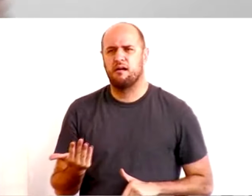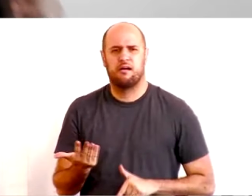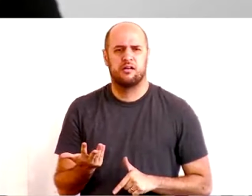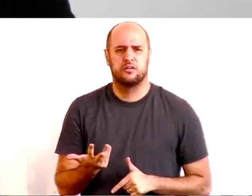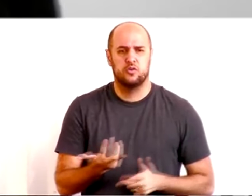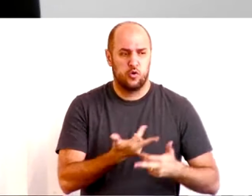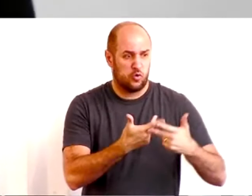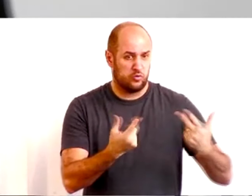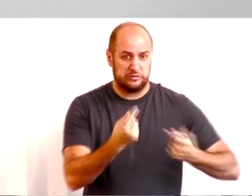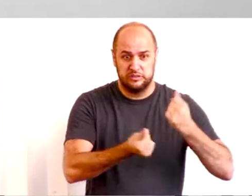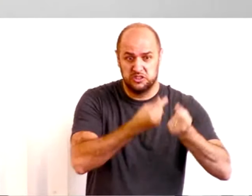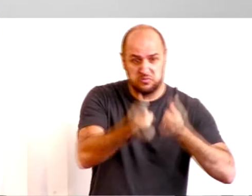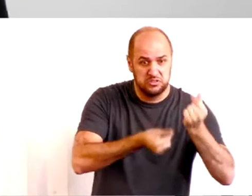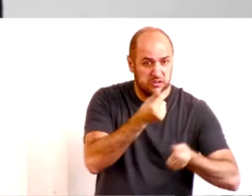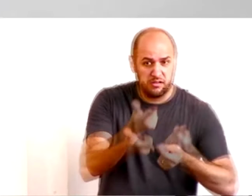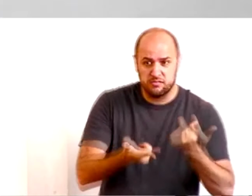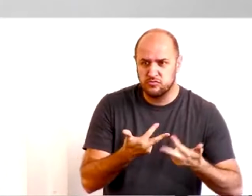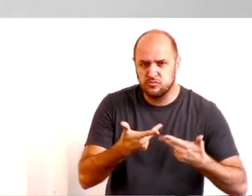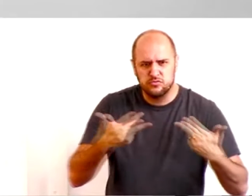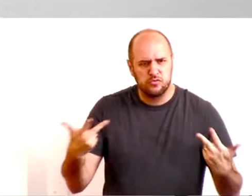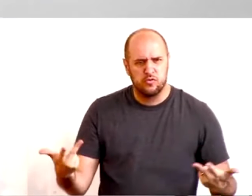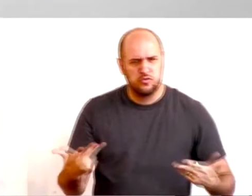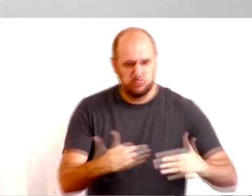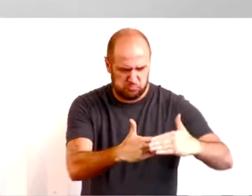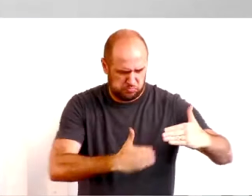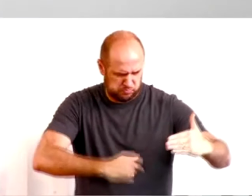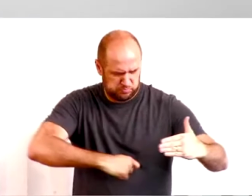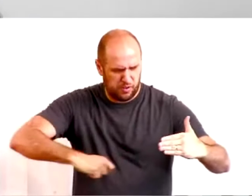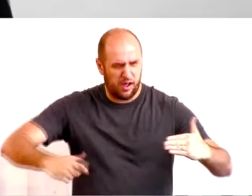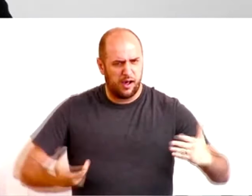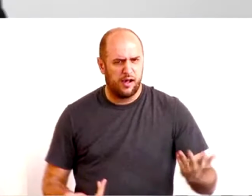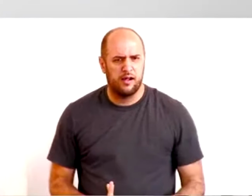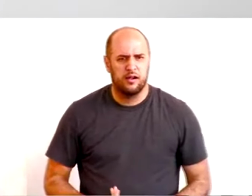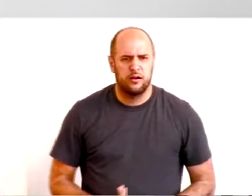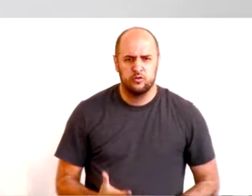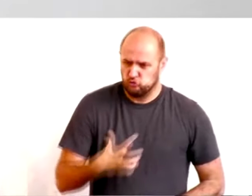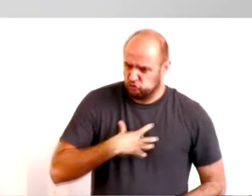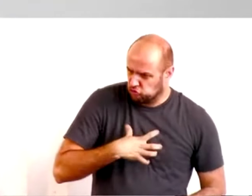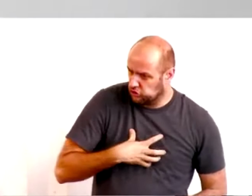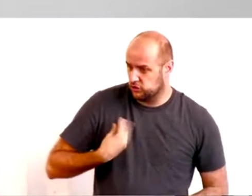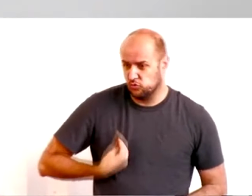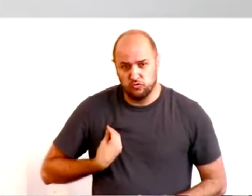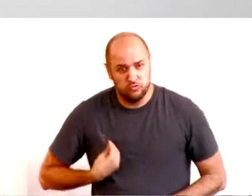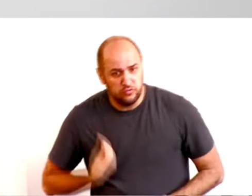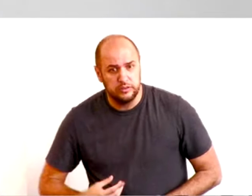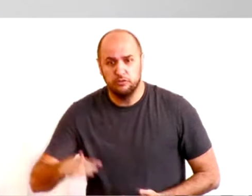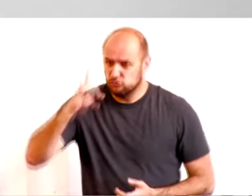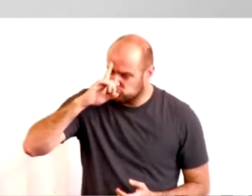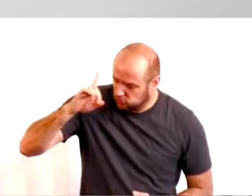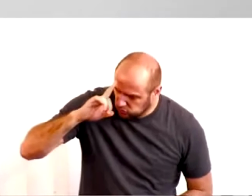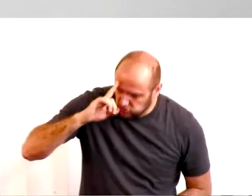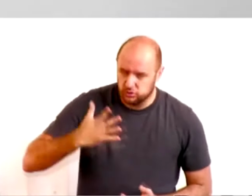nos negócios, nos contratos, na forma como você vive e age a cada dia.